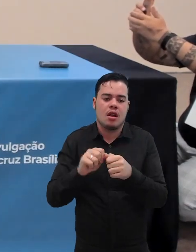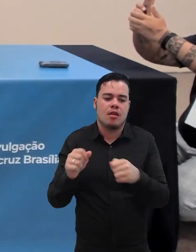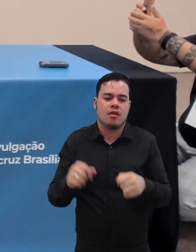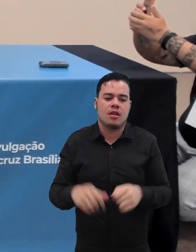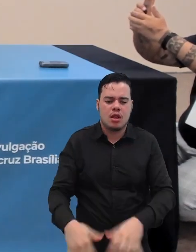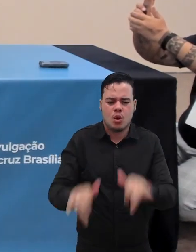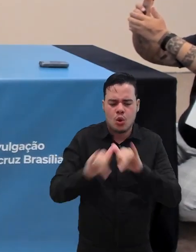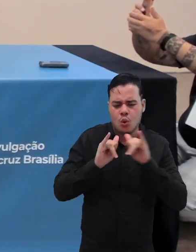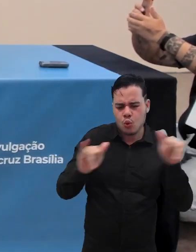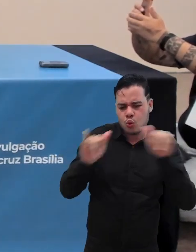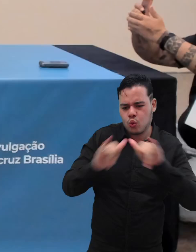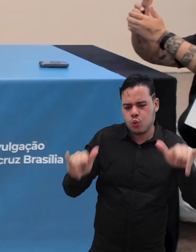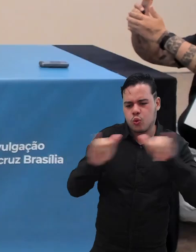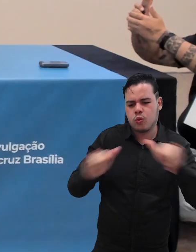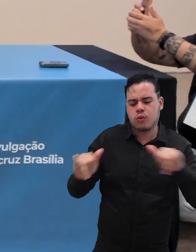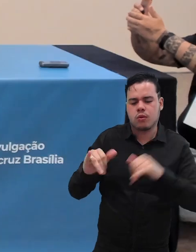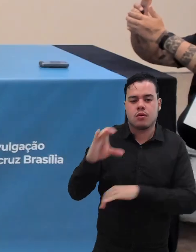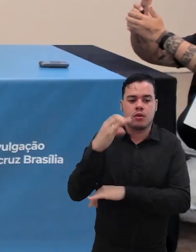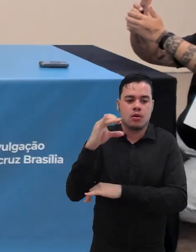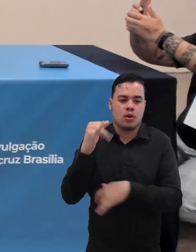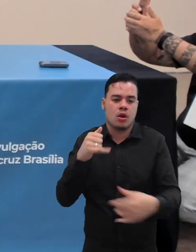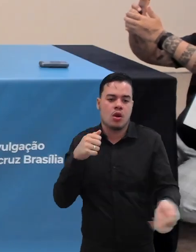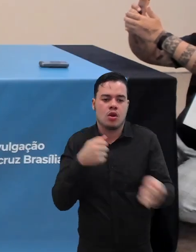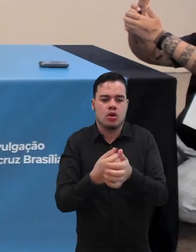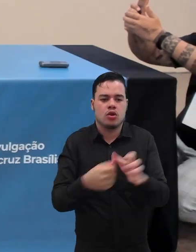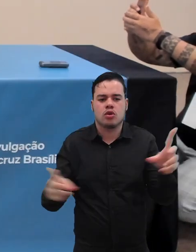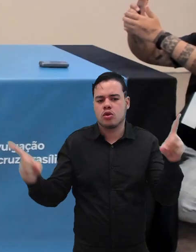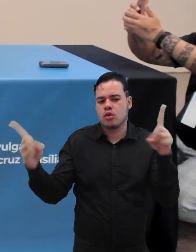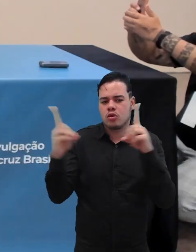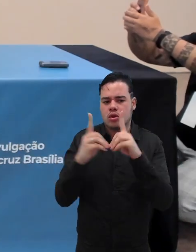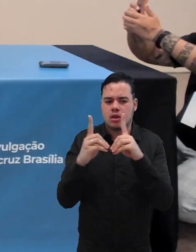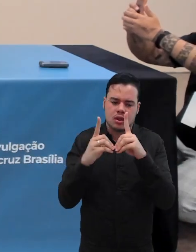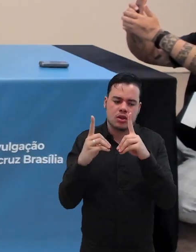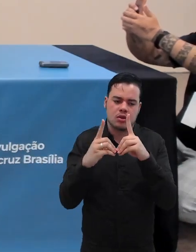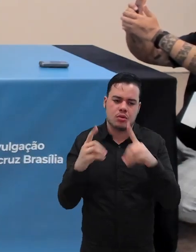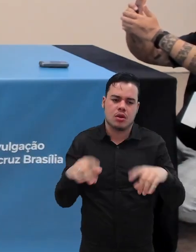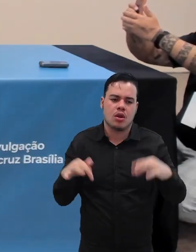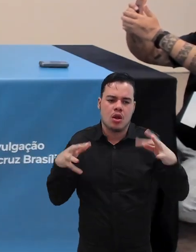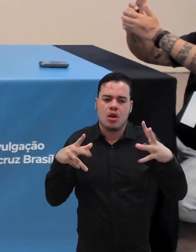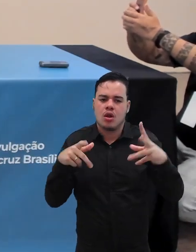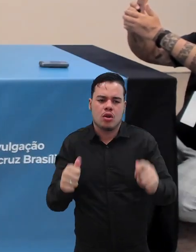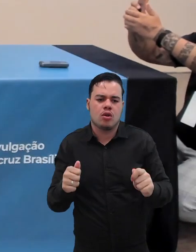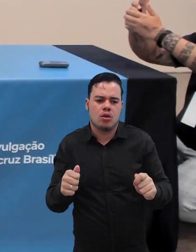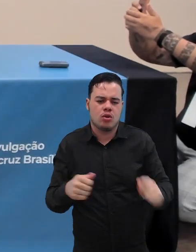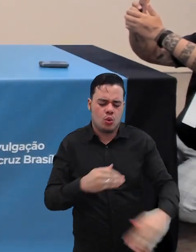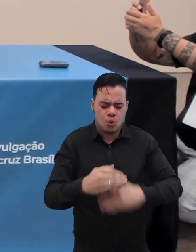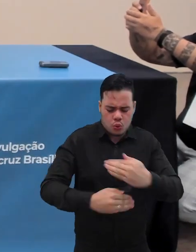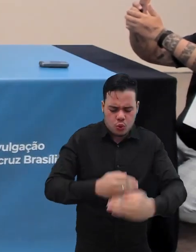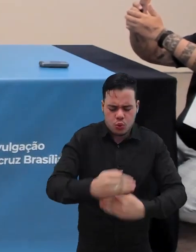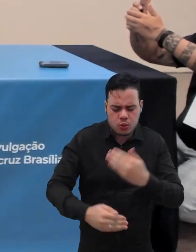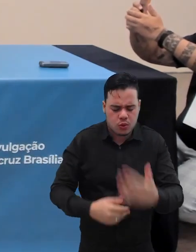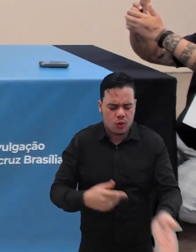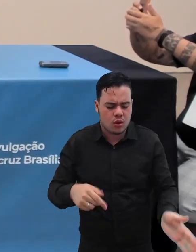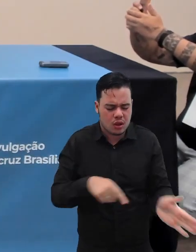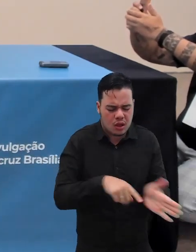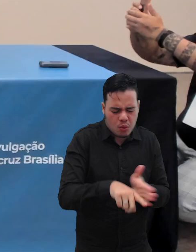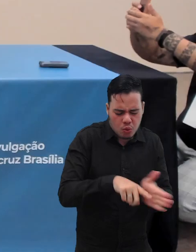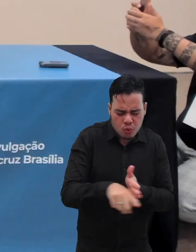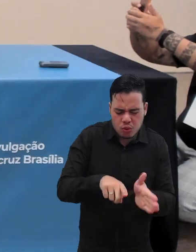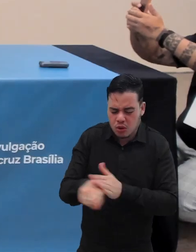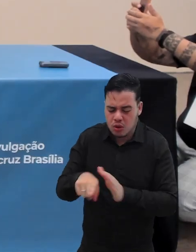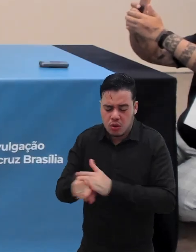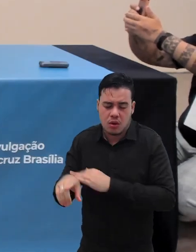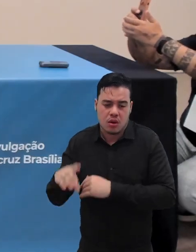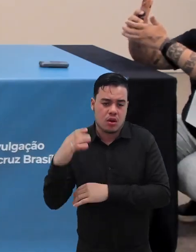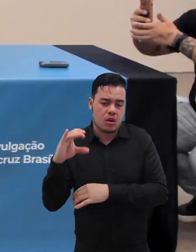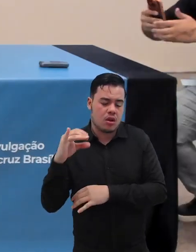ciência, junto com o atendimento, junto com todo o processo de pesquisa. Quer dizer, uma coisa não está